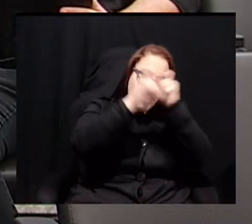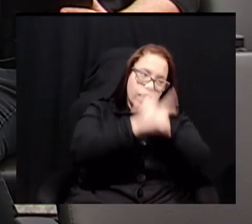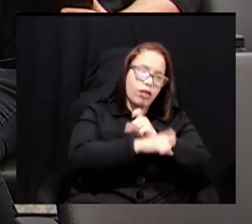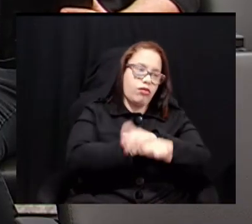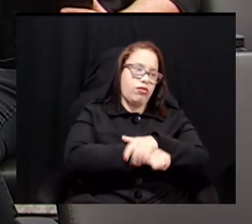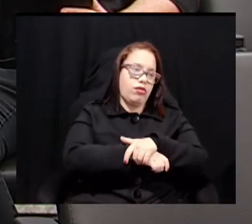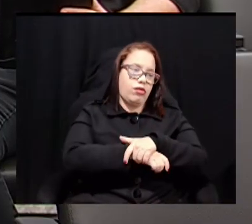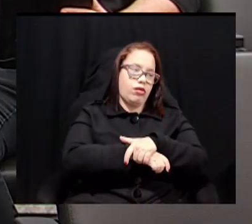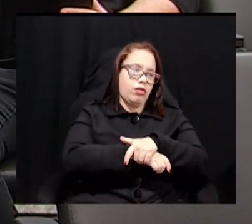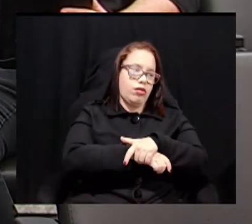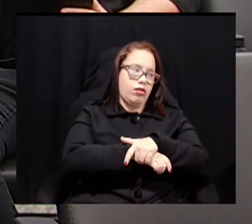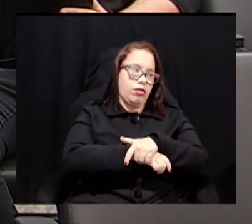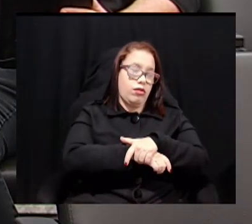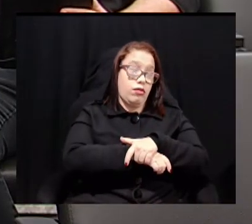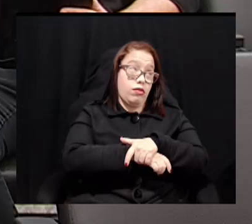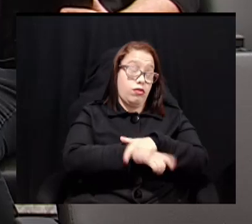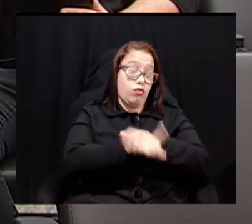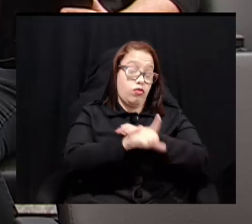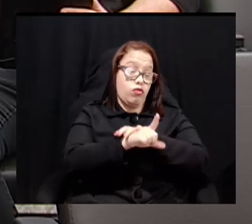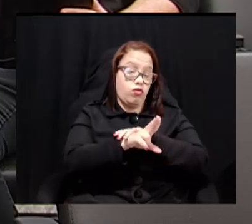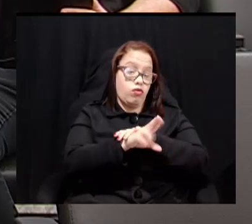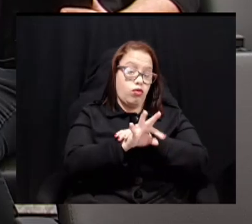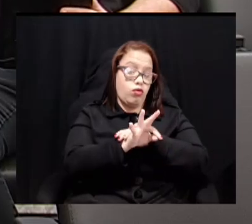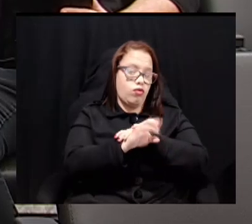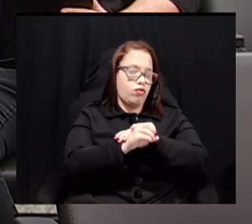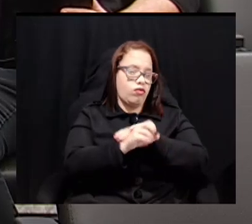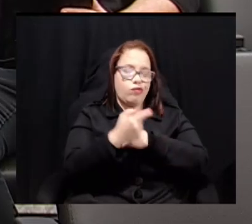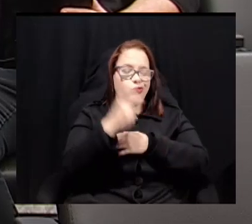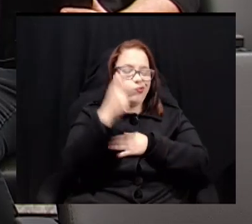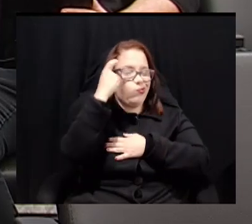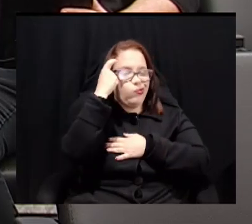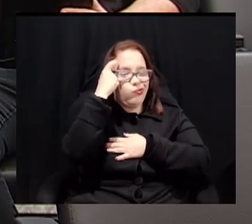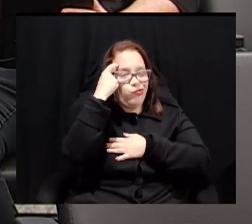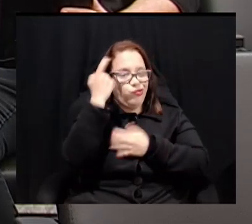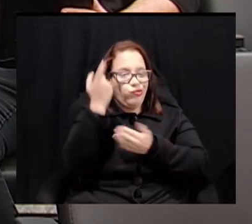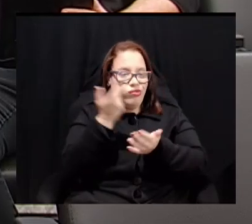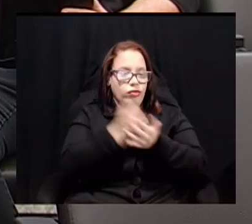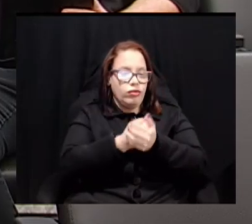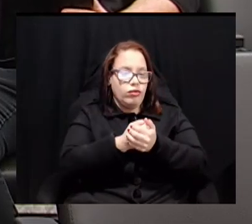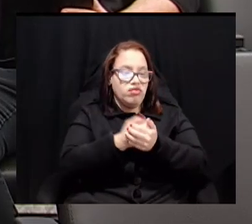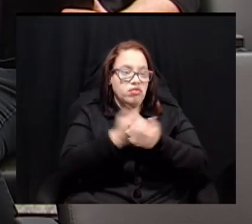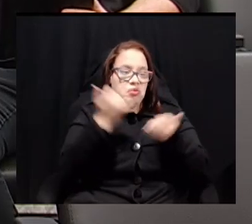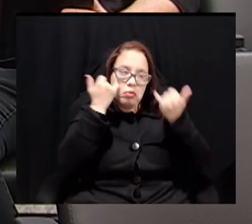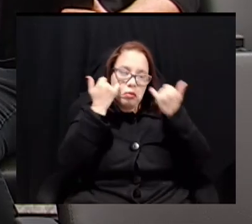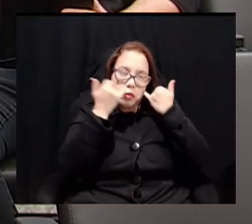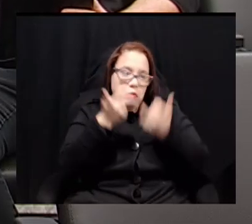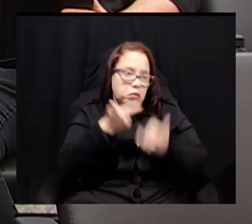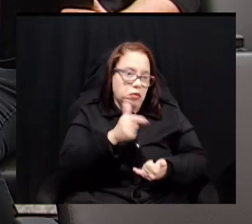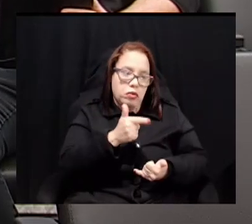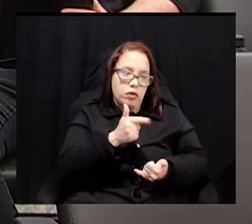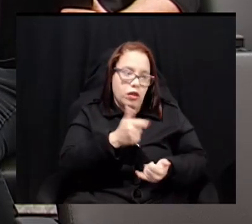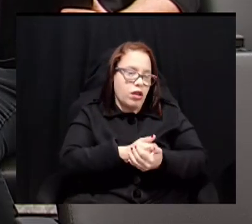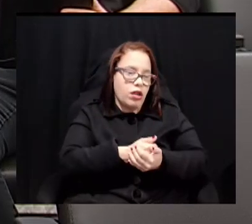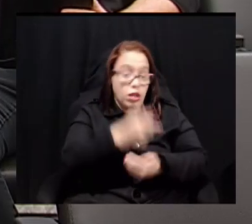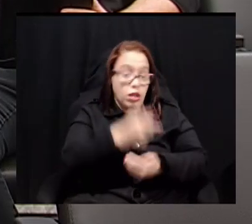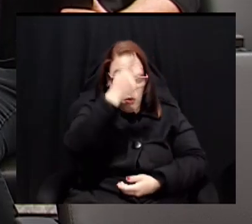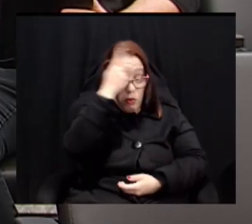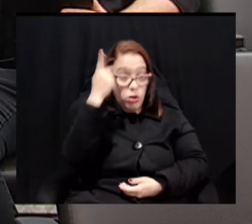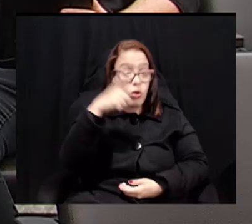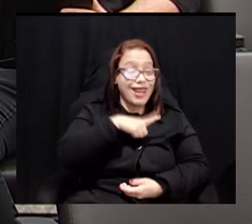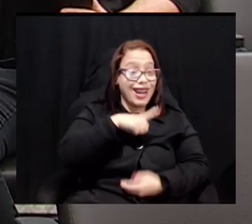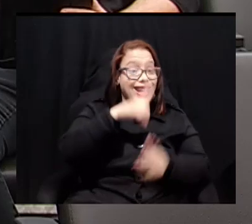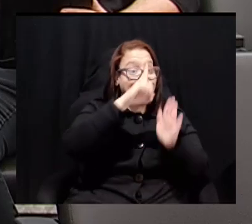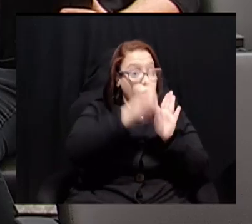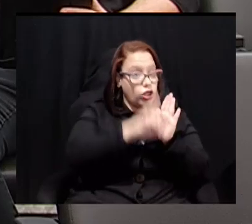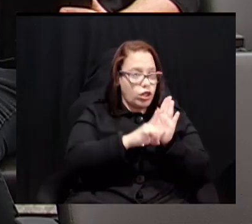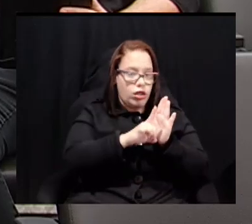está no momento de luto, você não pensa, você não tem essas informações. E a pessoa tem que ter esse direito. Inclusive, o